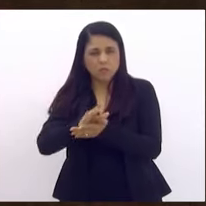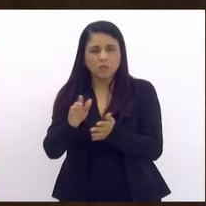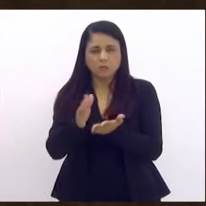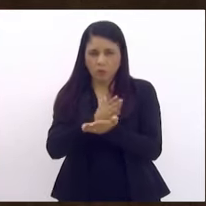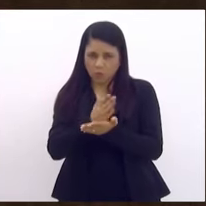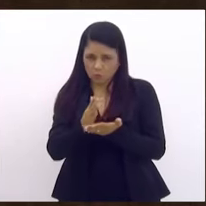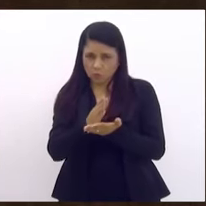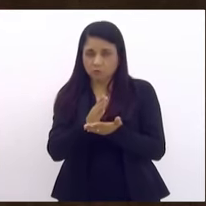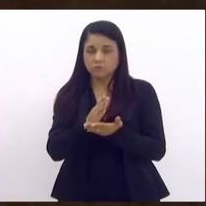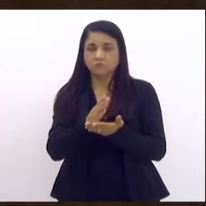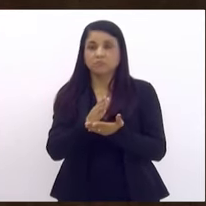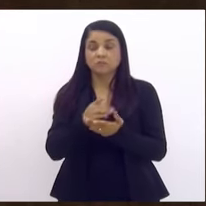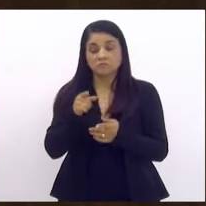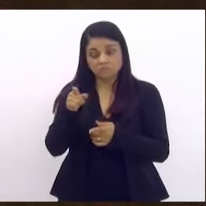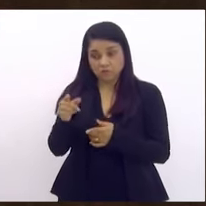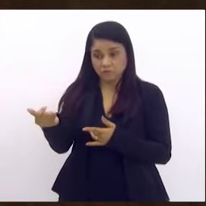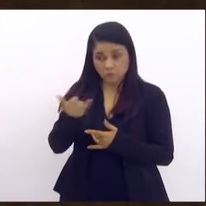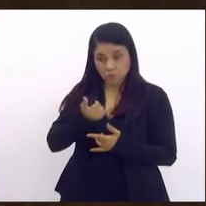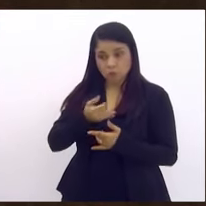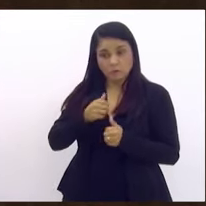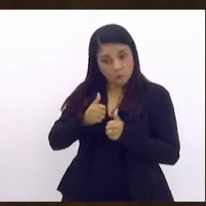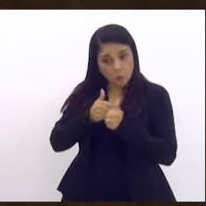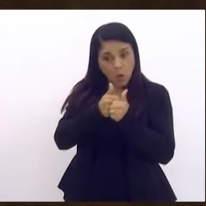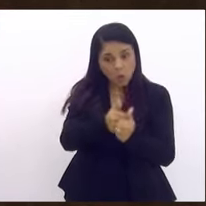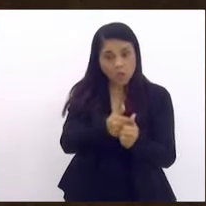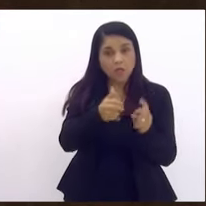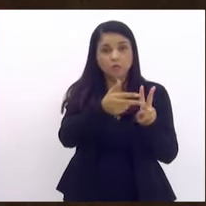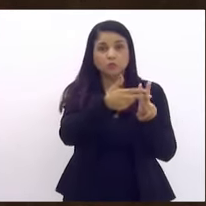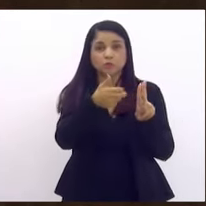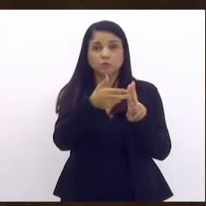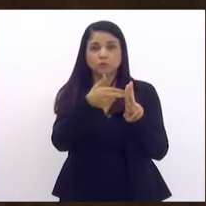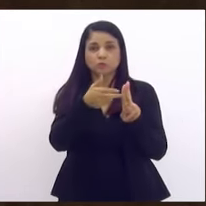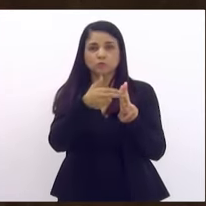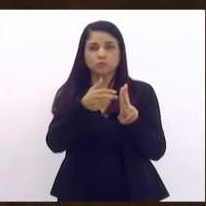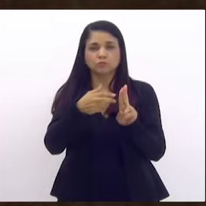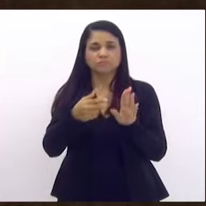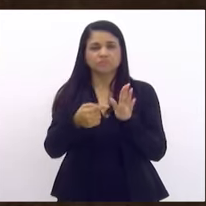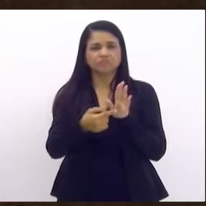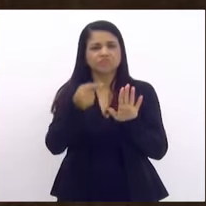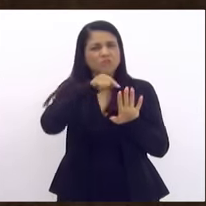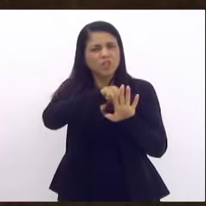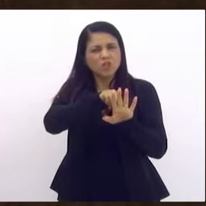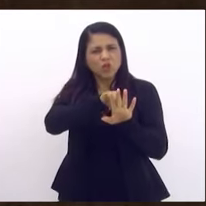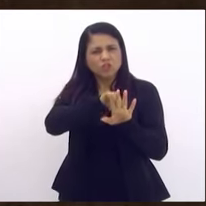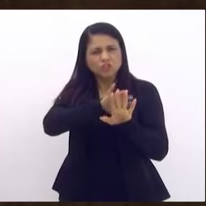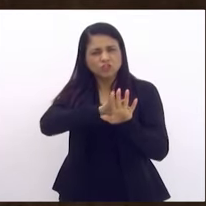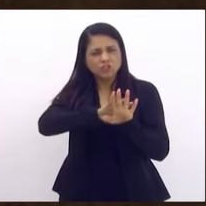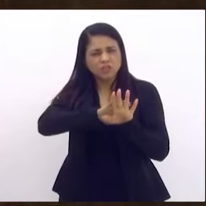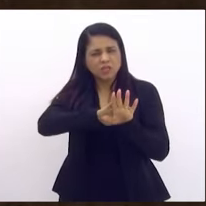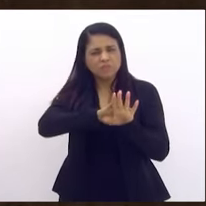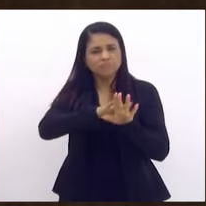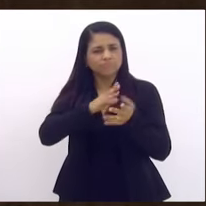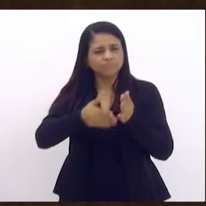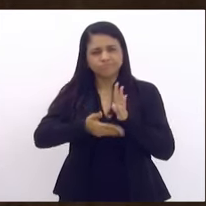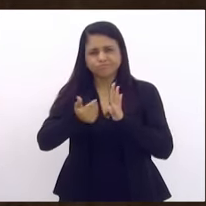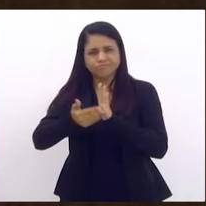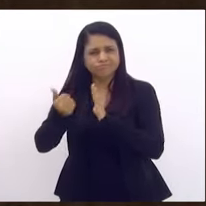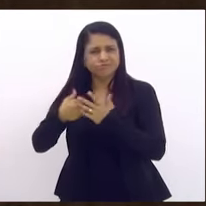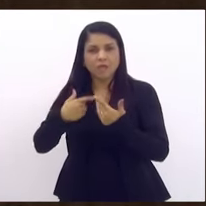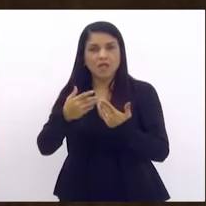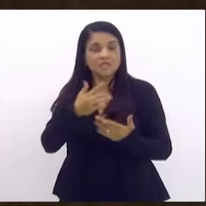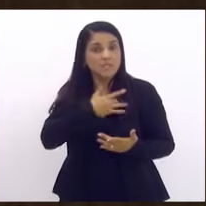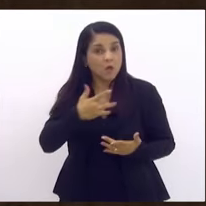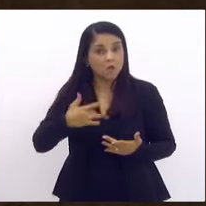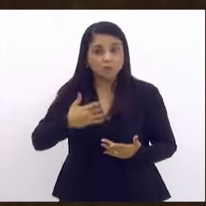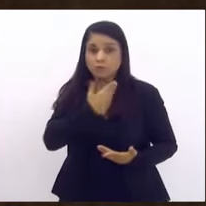disse vamos acompanhar o SUS vamos tirar a ideologia dessa discussão A gente tá falando de saúde pública e foi